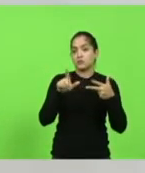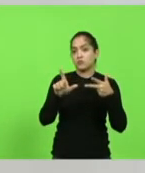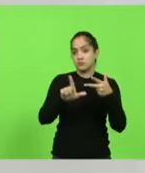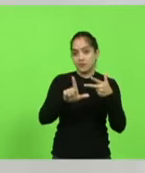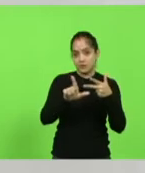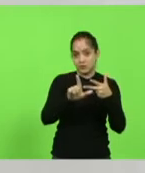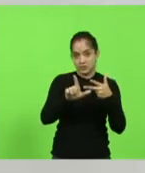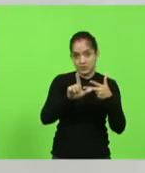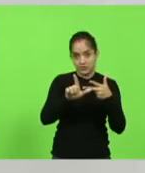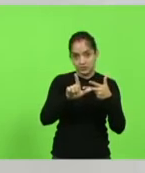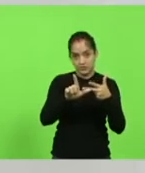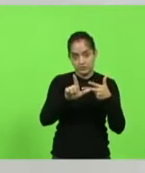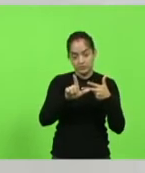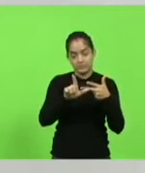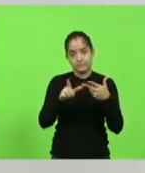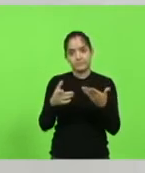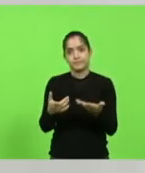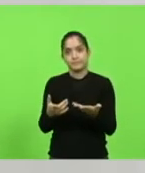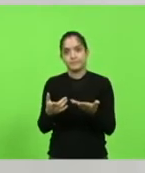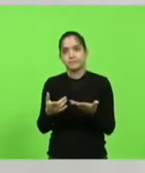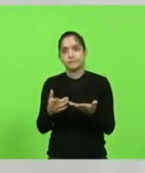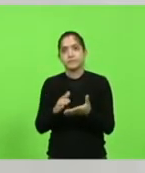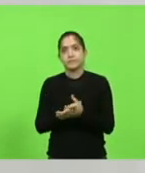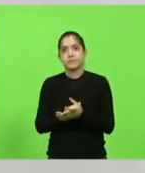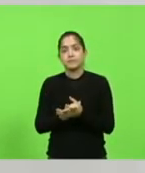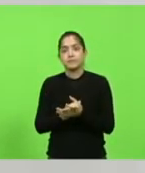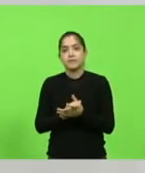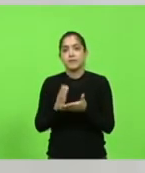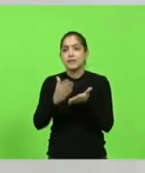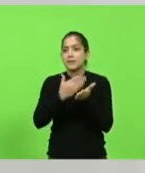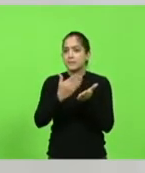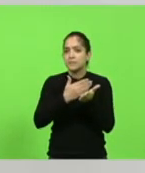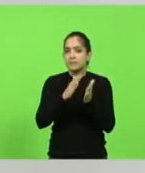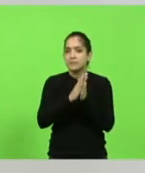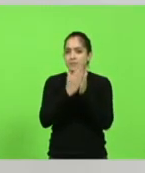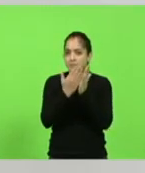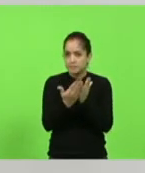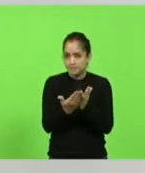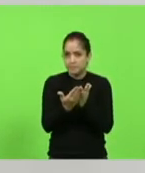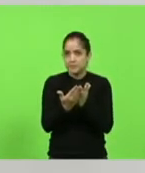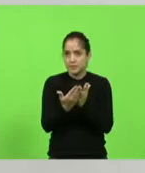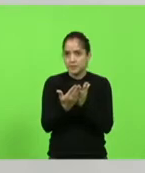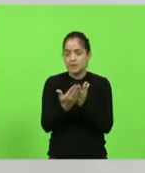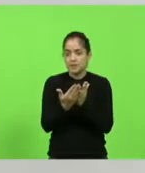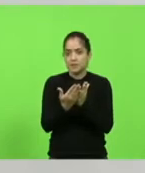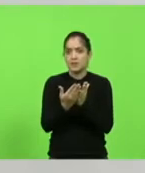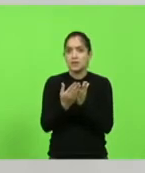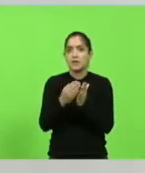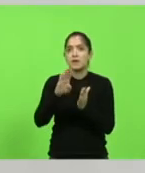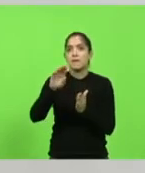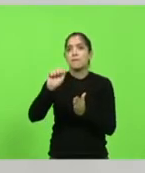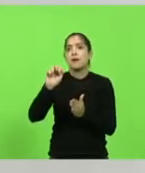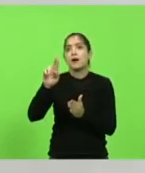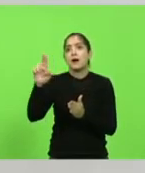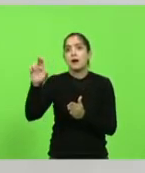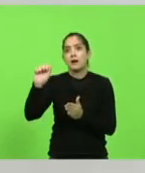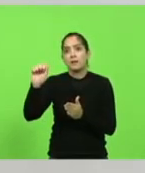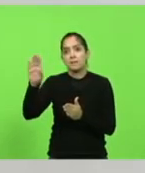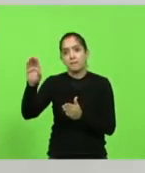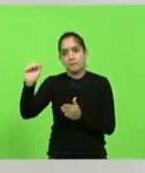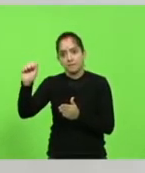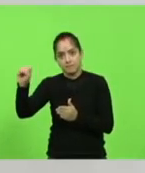Nós temos um caso na Bíblia, quando Barrabás quis ouvir a rua para